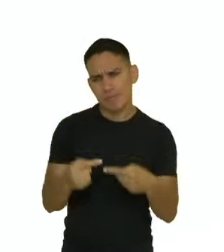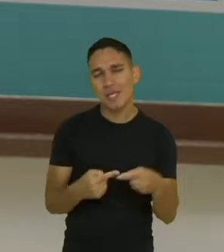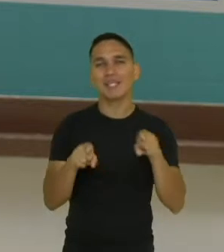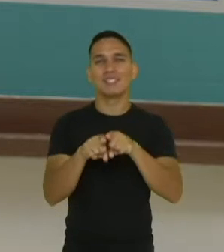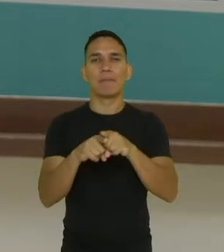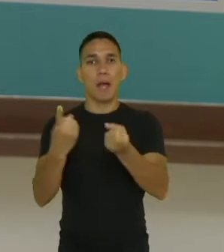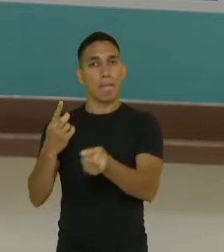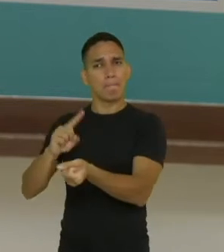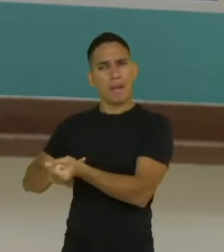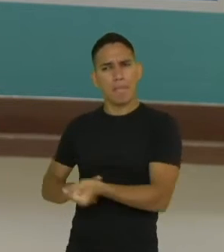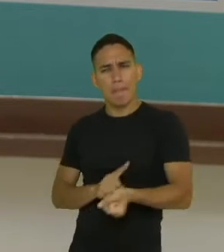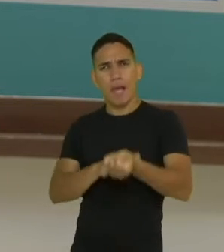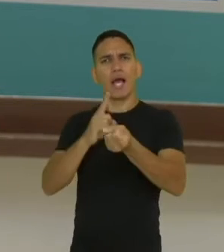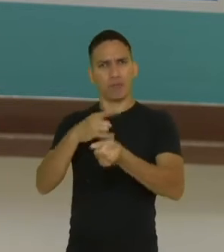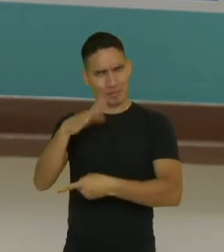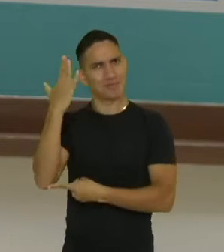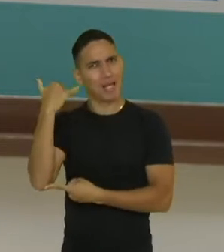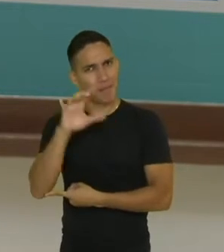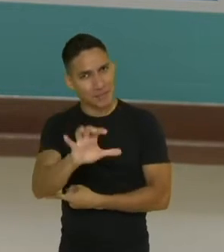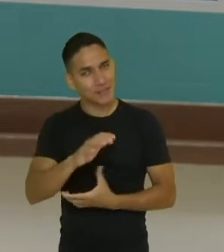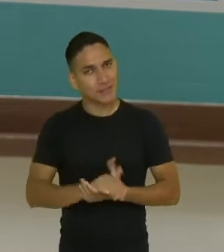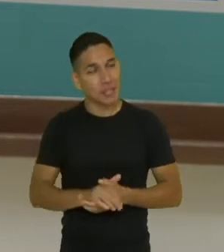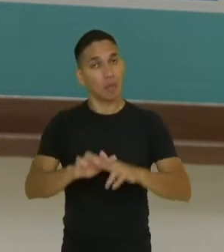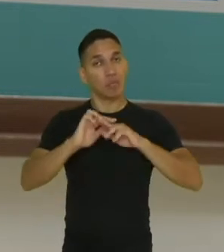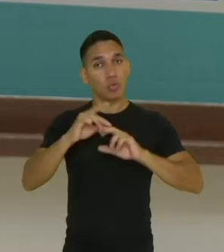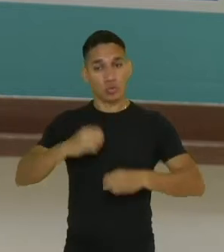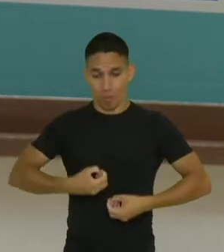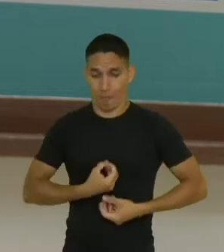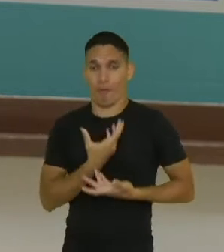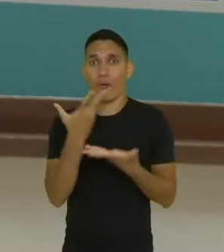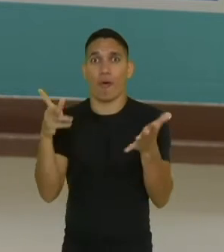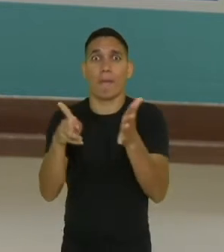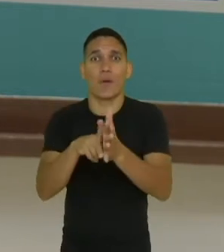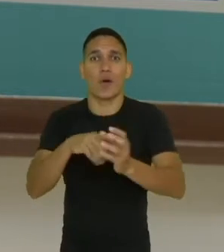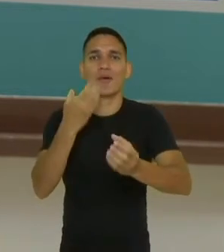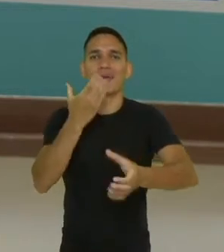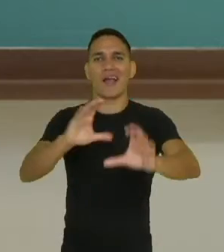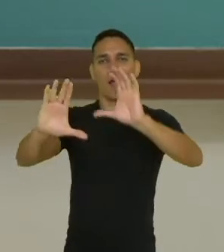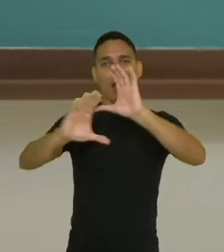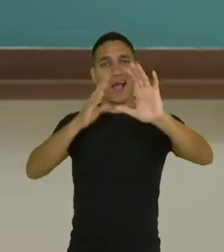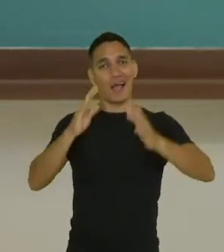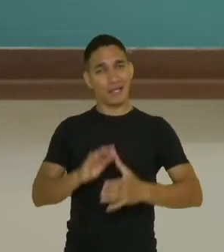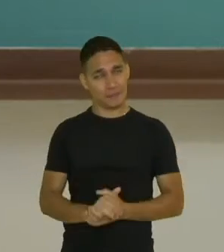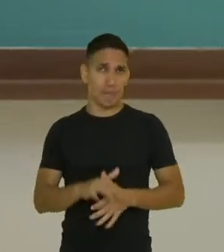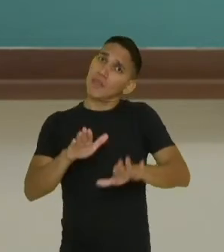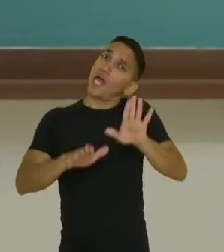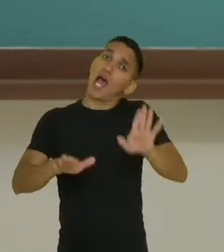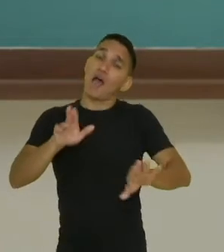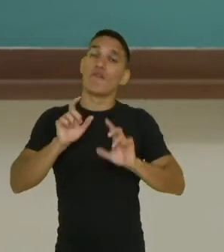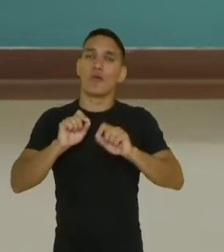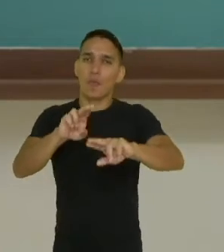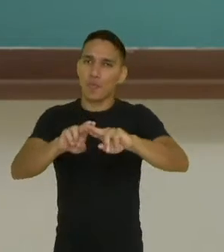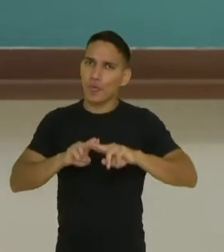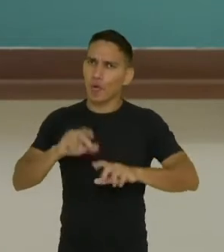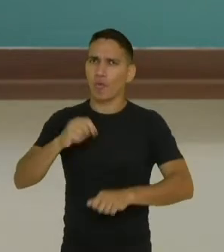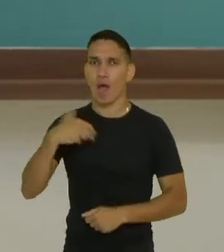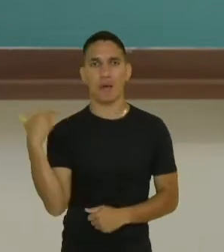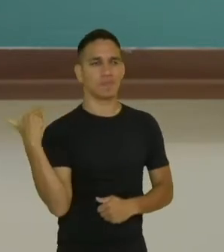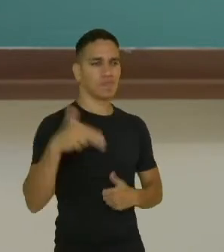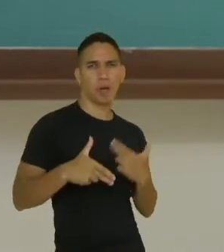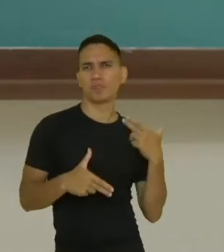rima. Você sabia disso? Que poesia surgiu para ser cantado? Talvez seja por isso que o